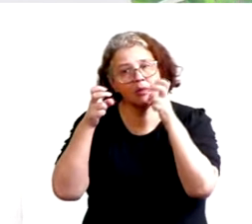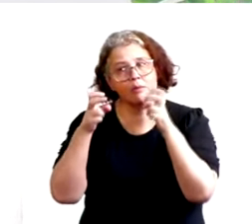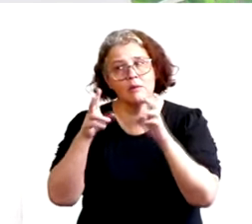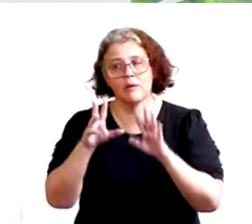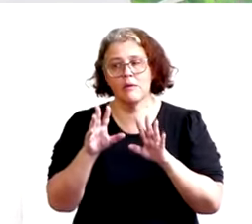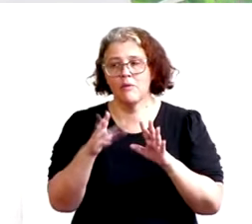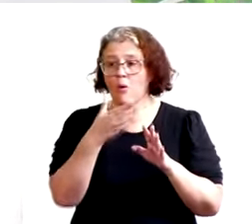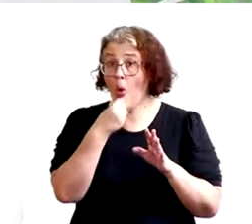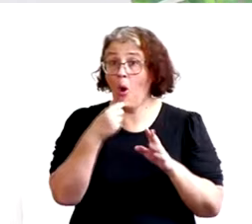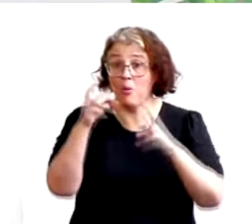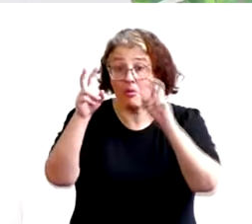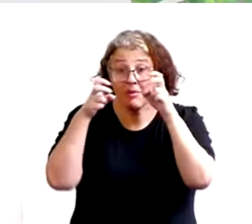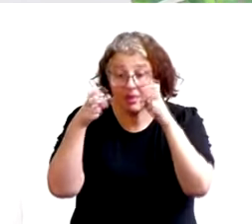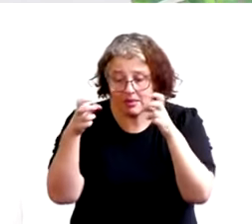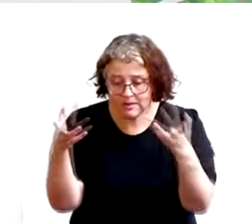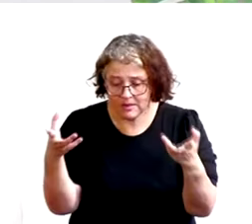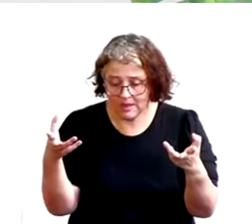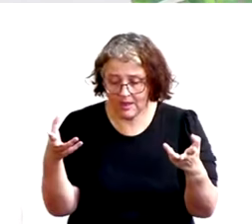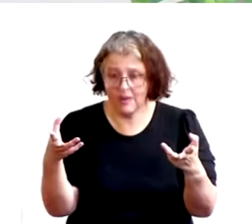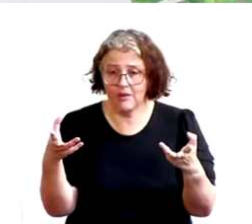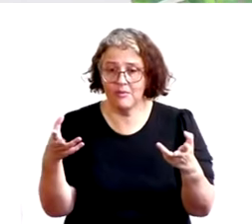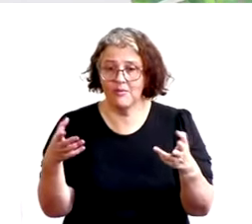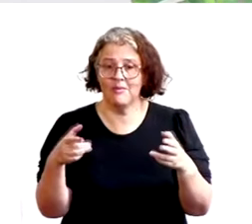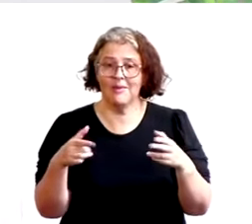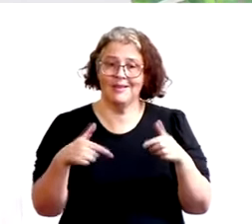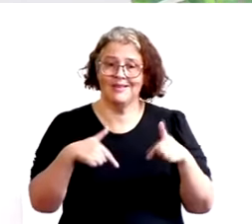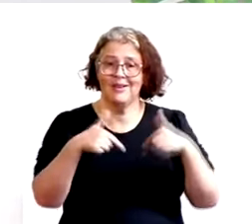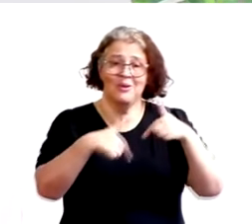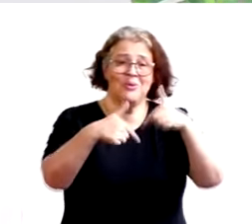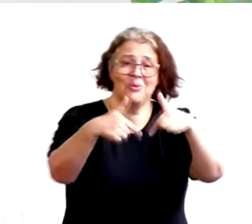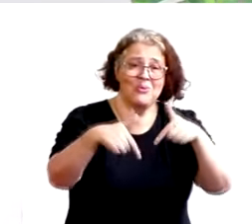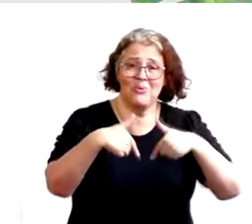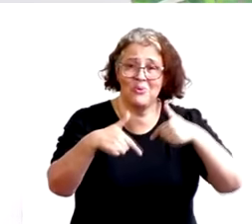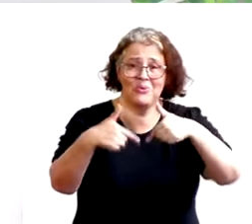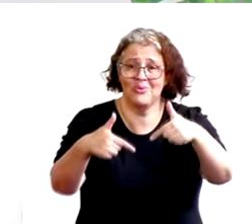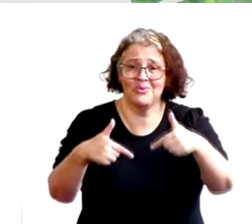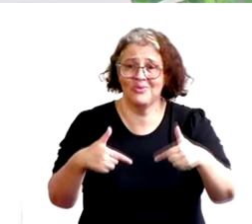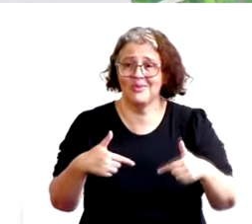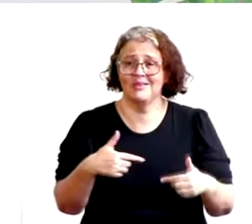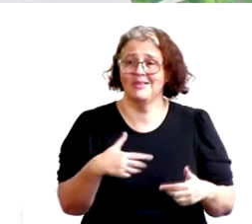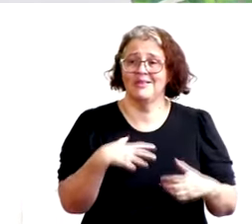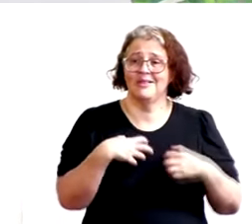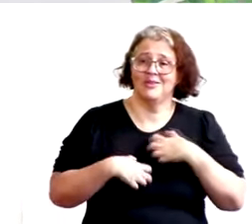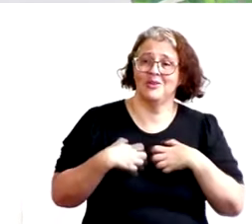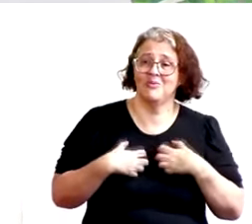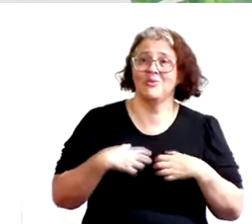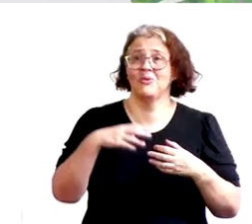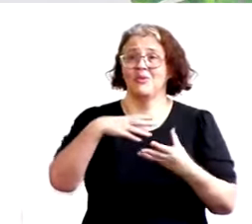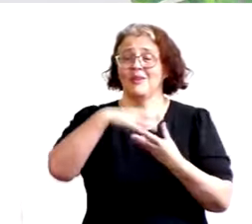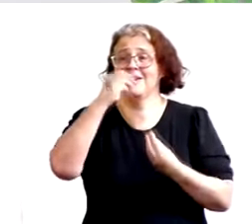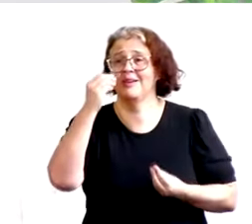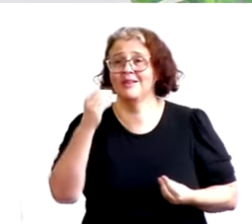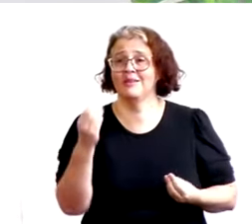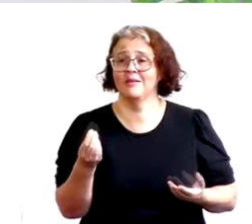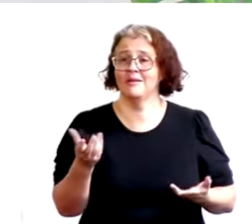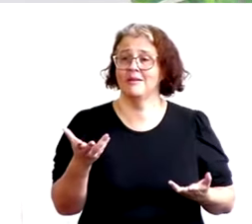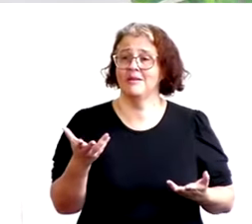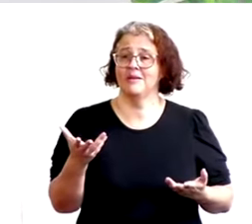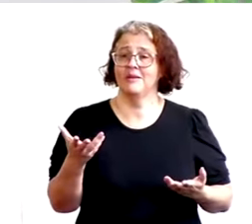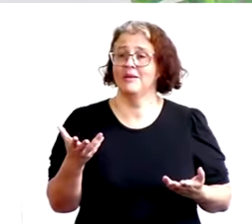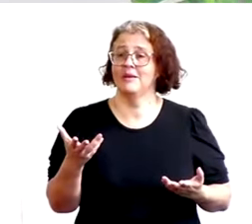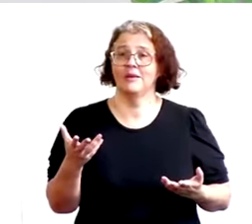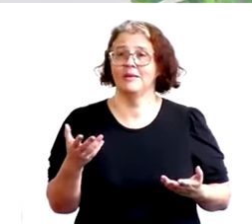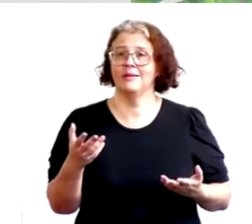baseado nas suas lutas emocionais espirituais não definem a realidade